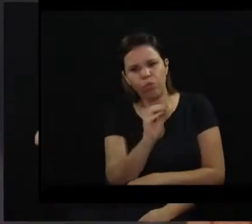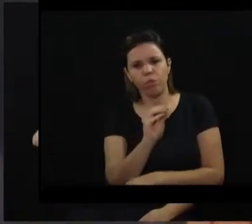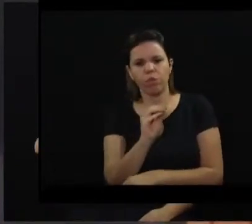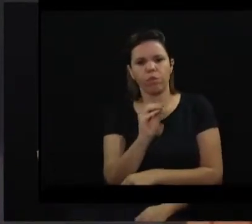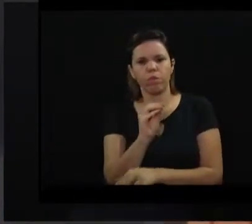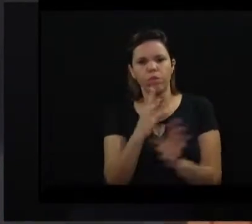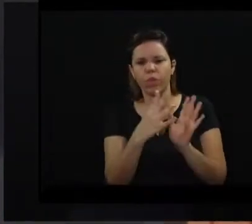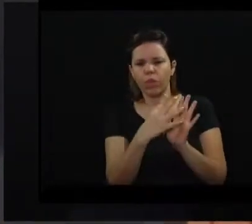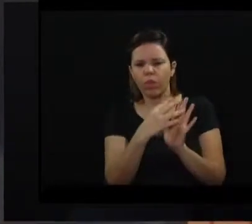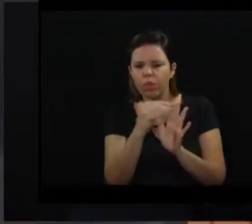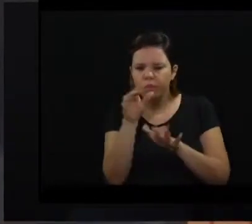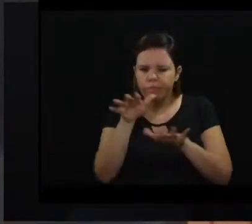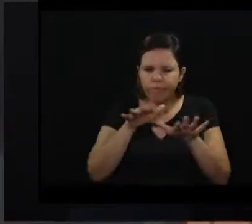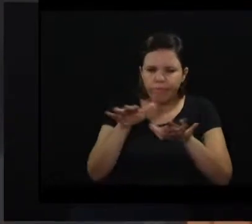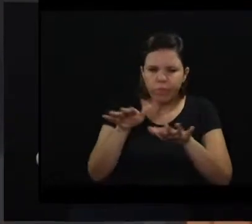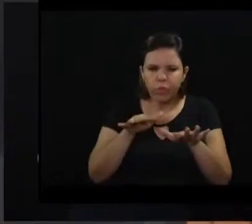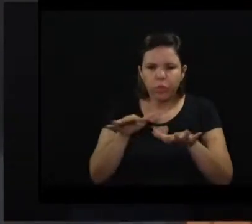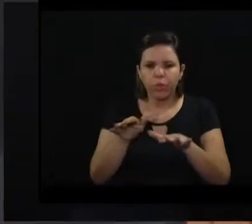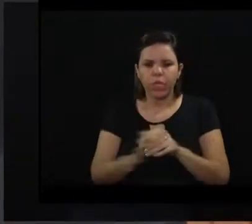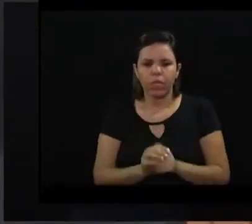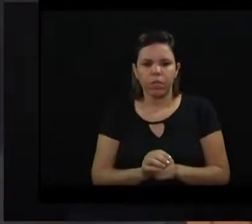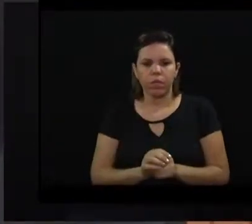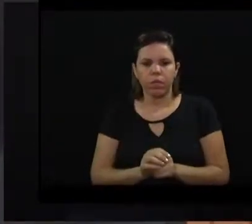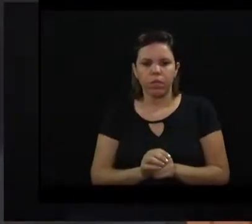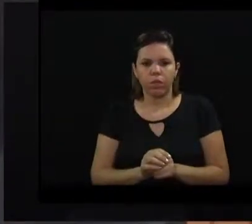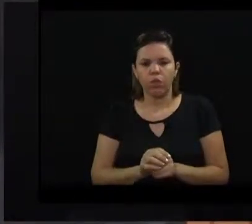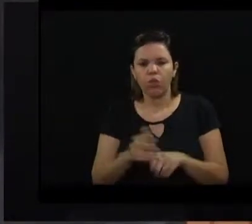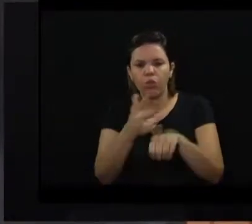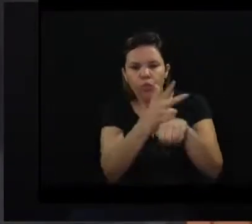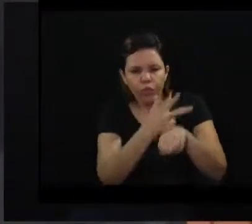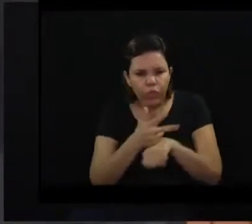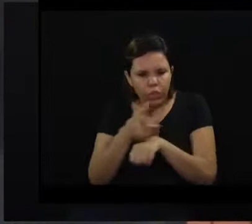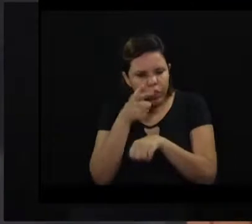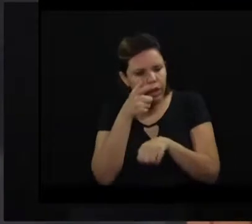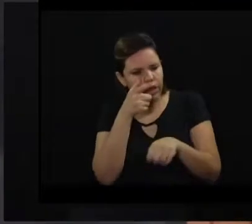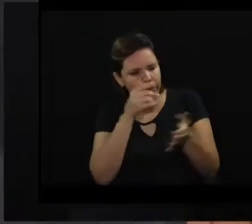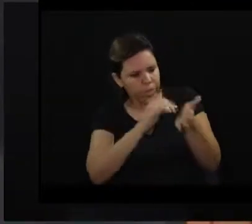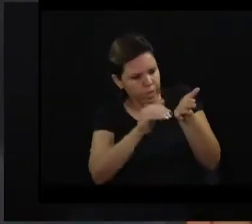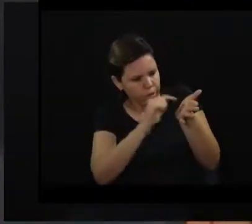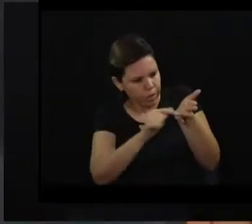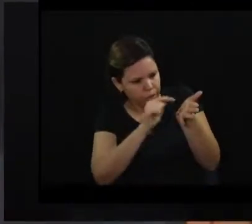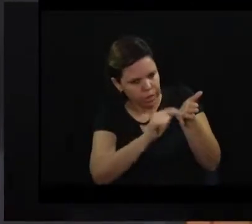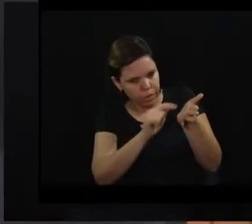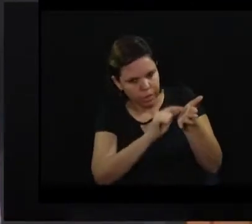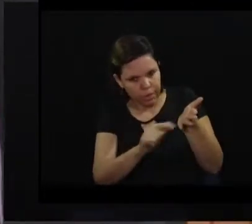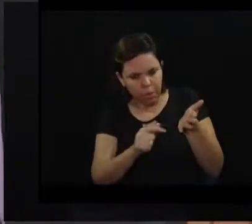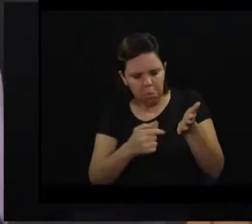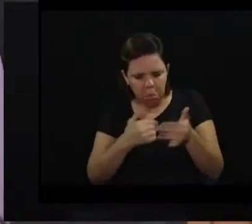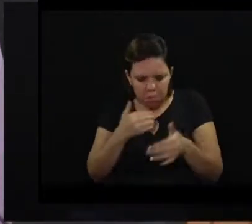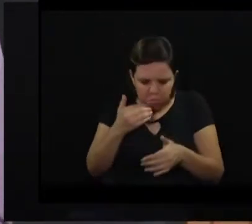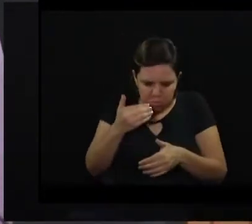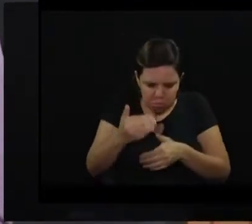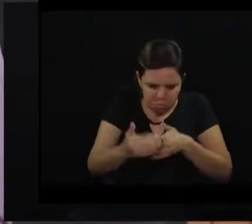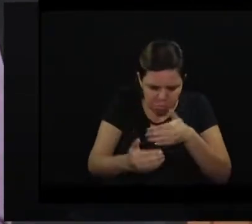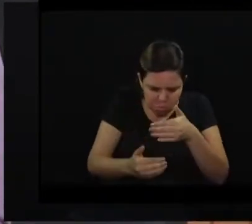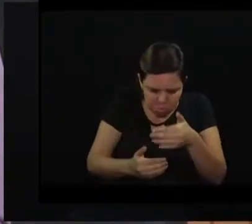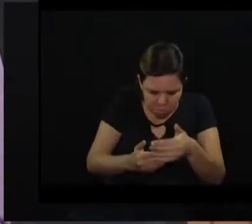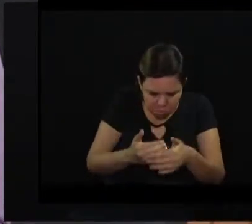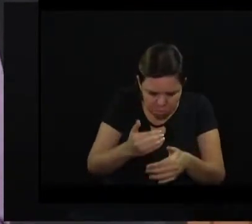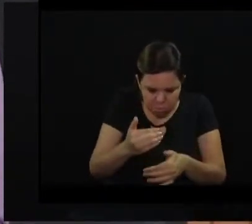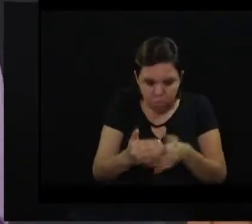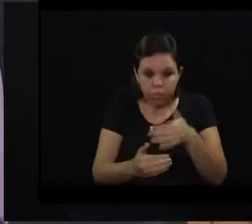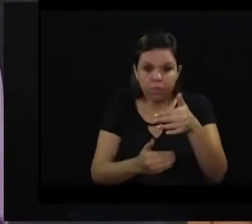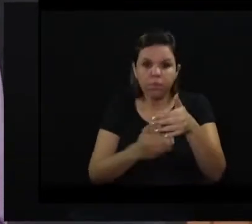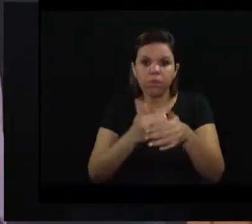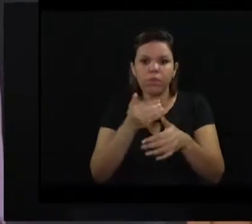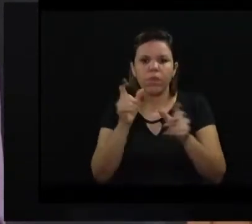imitações motoras, que imitava os vídeos que ele assistia. E, aos poucos, isso aconteceu progressivamente, ele